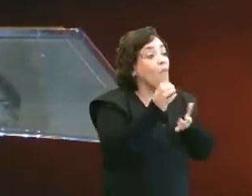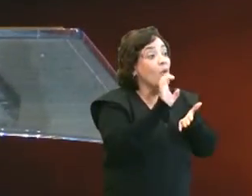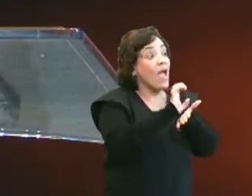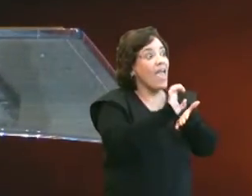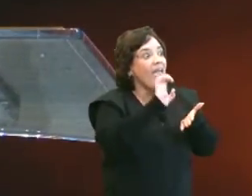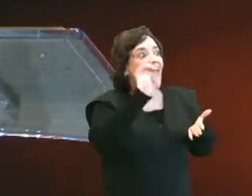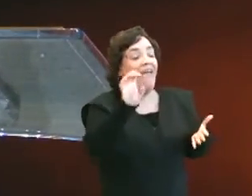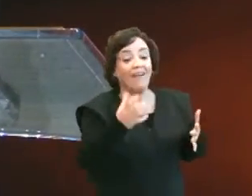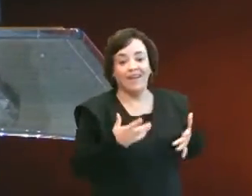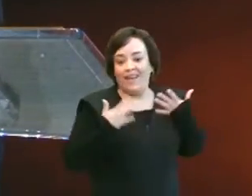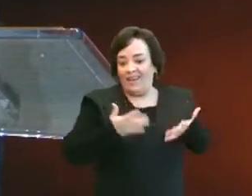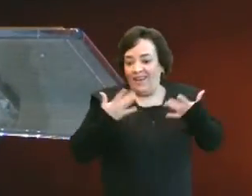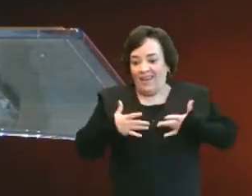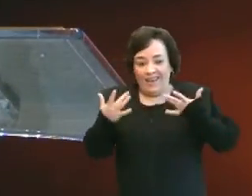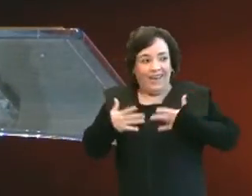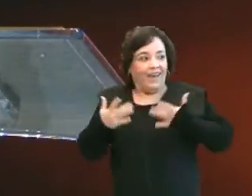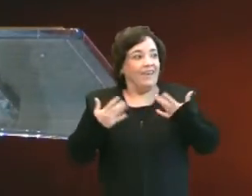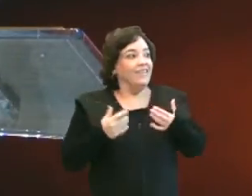acho que ele não dormiu.